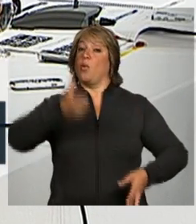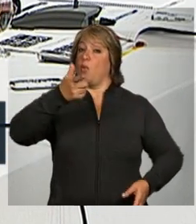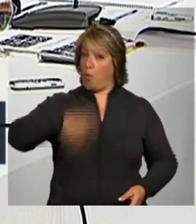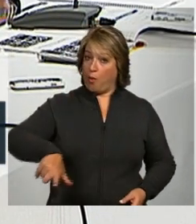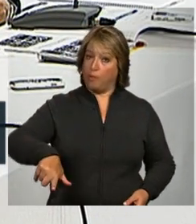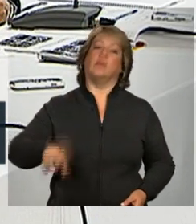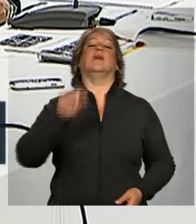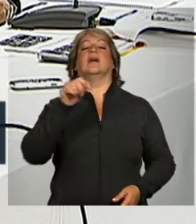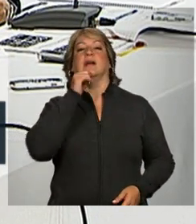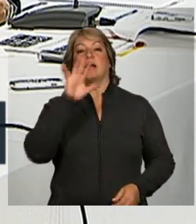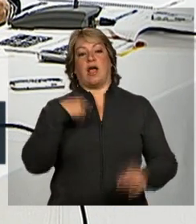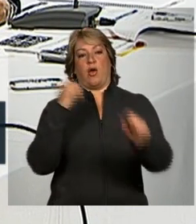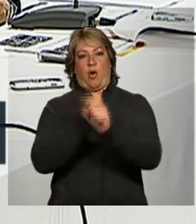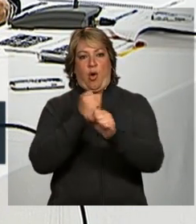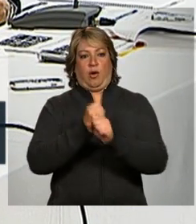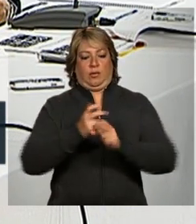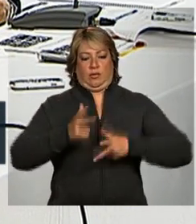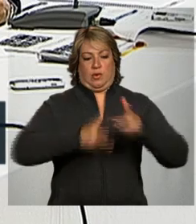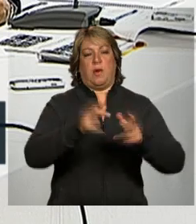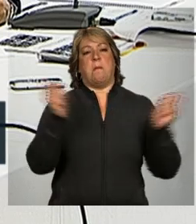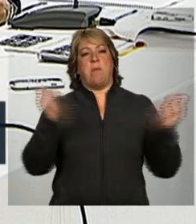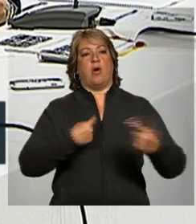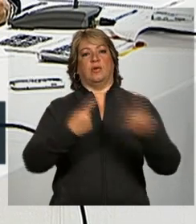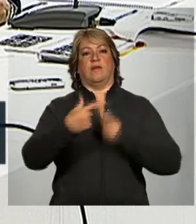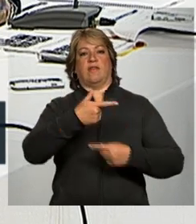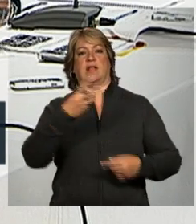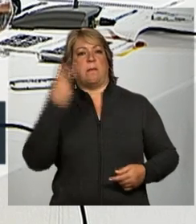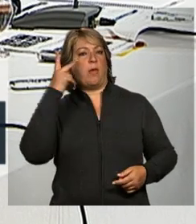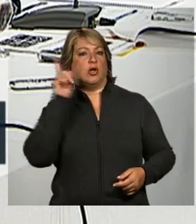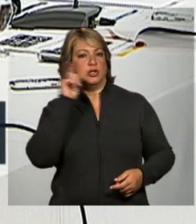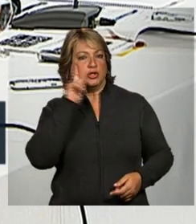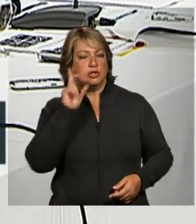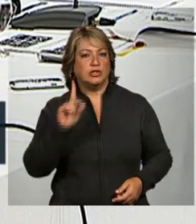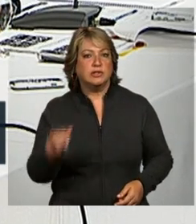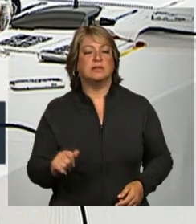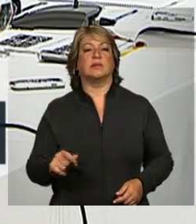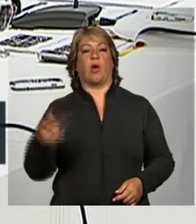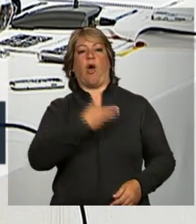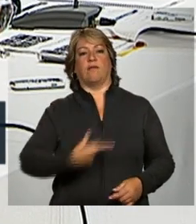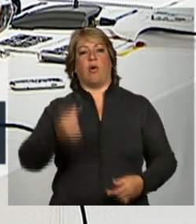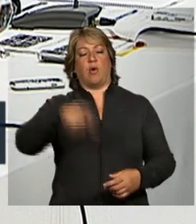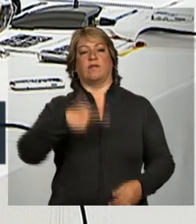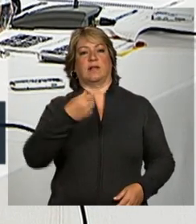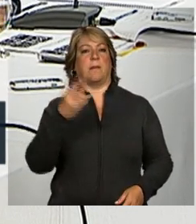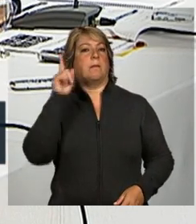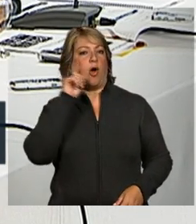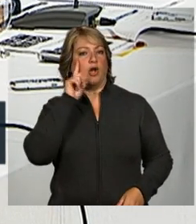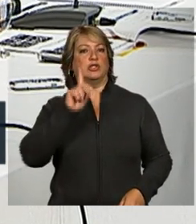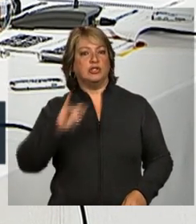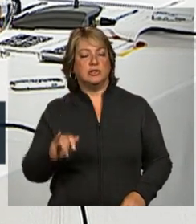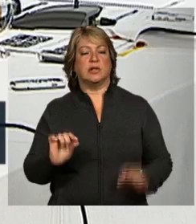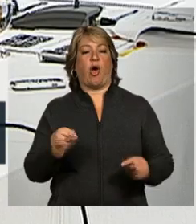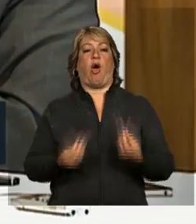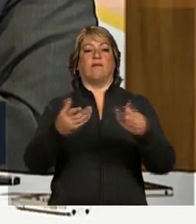vamos supor eu vou fazer uma ferrovia que pode circular 20 trens por dia o governo compra 23 por dia e oferece essa possibilidade do mercado